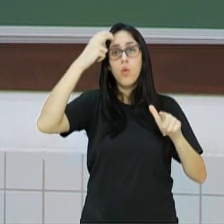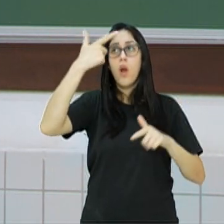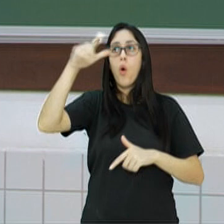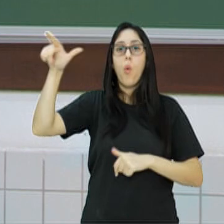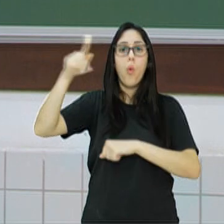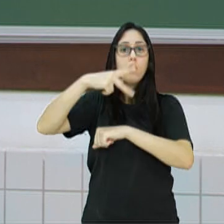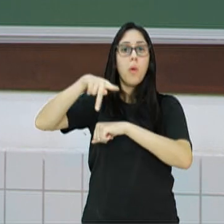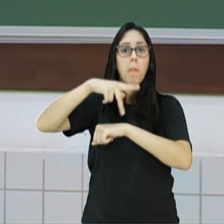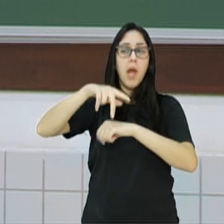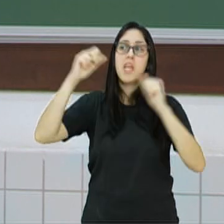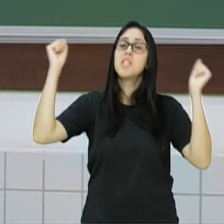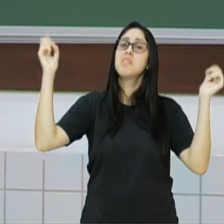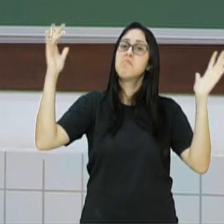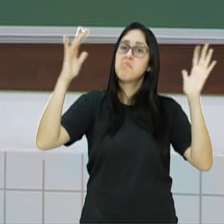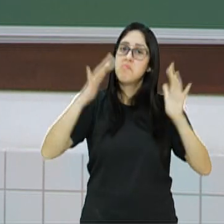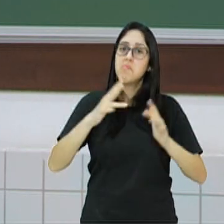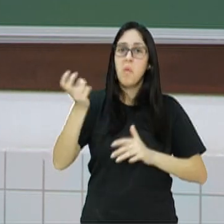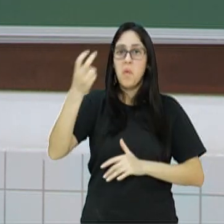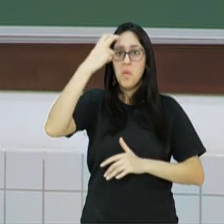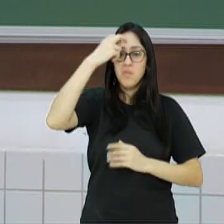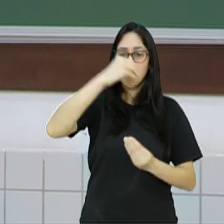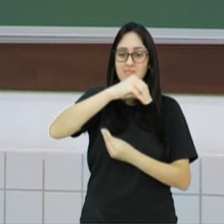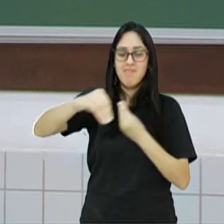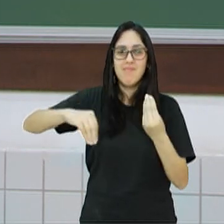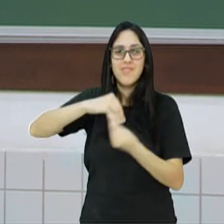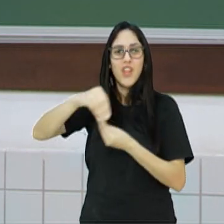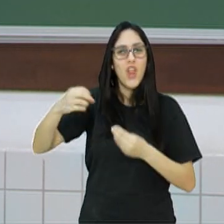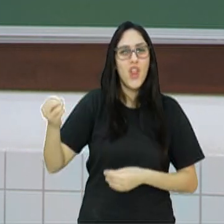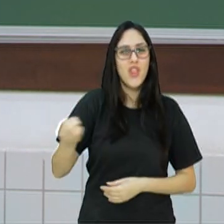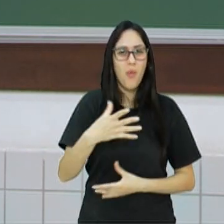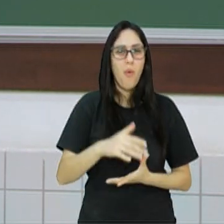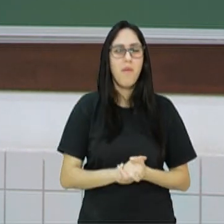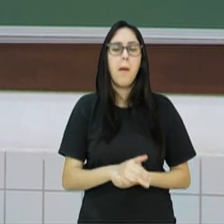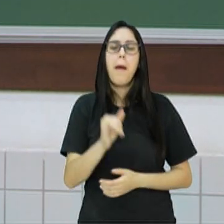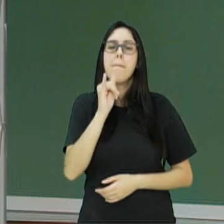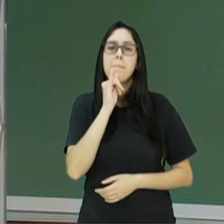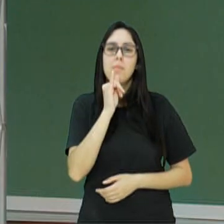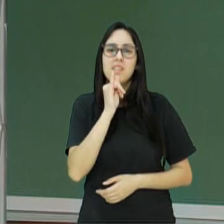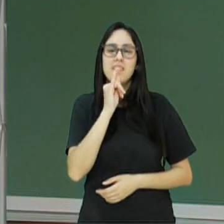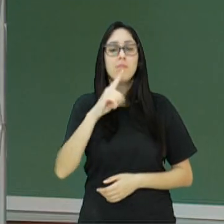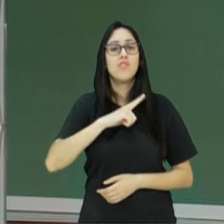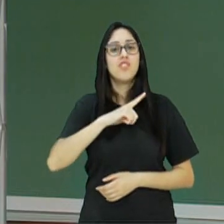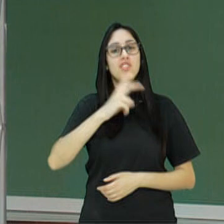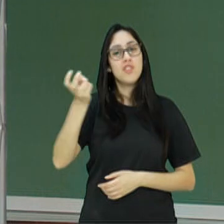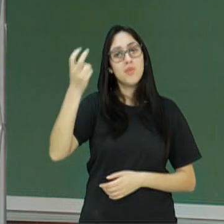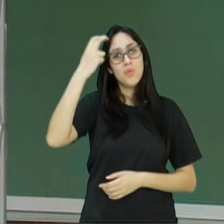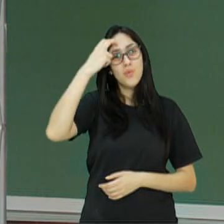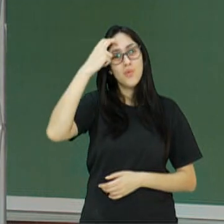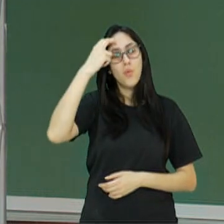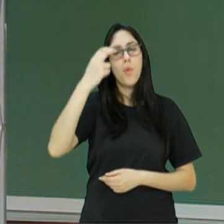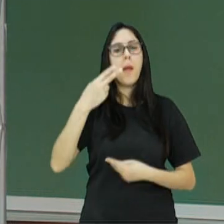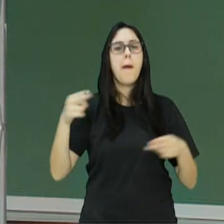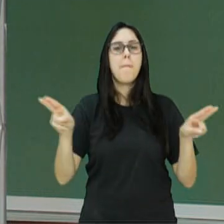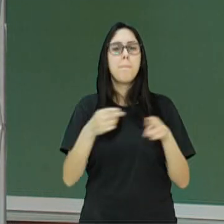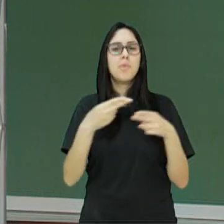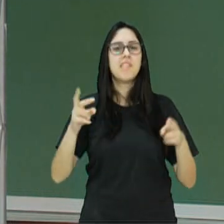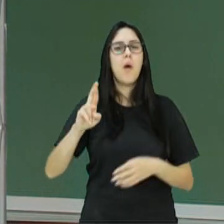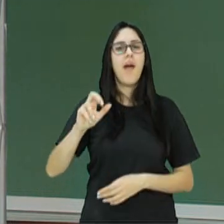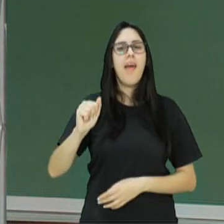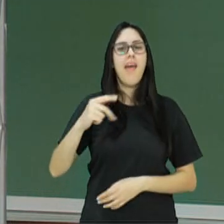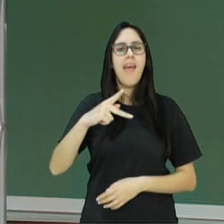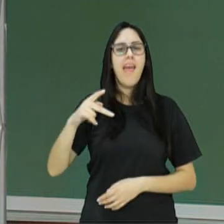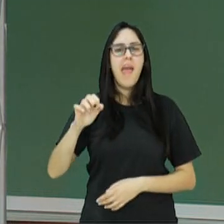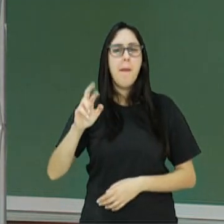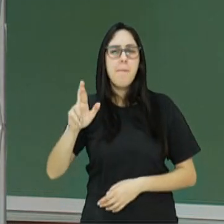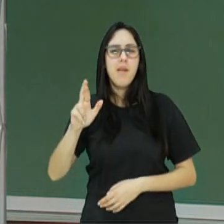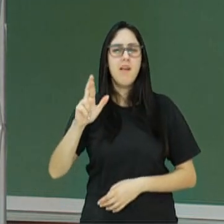tradição local desse país, formando novas culturas. E um desses exemplos é a cultura musical dos rappers nos Estados Unidos, né, que